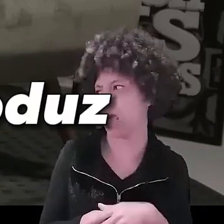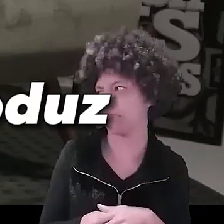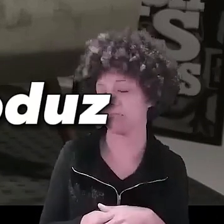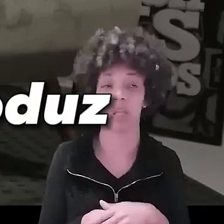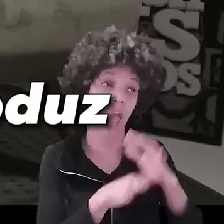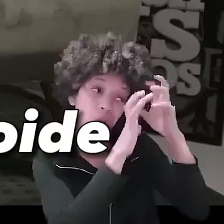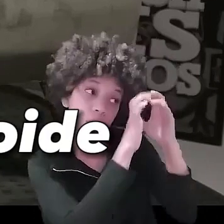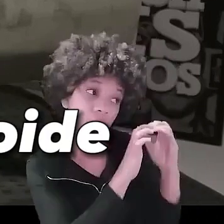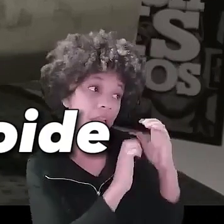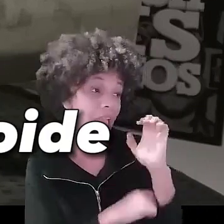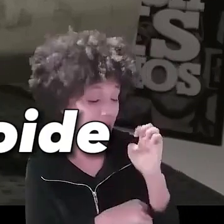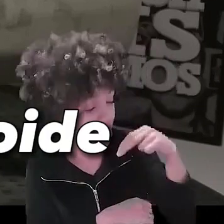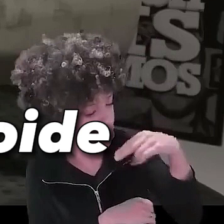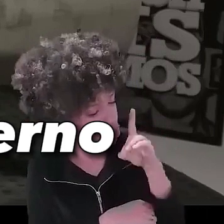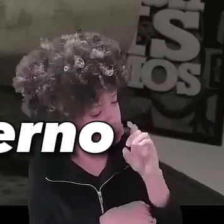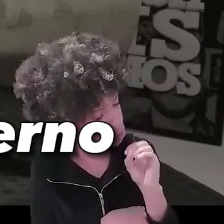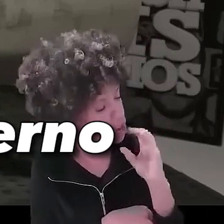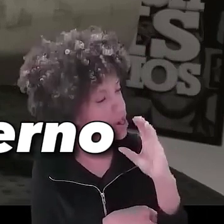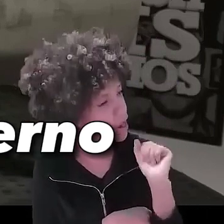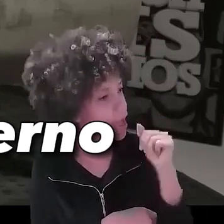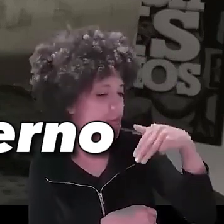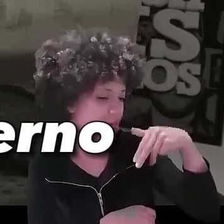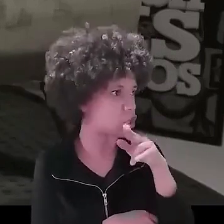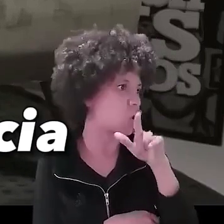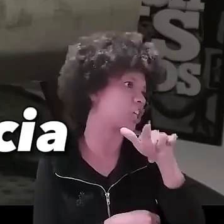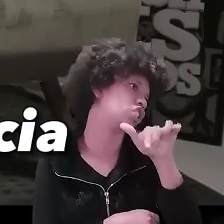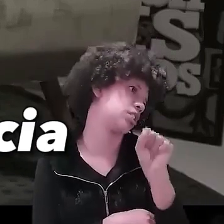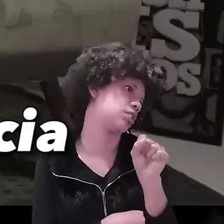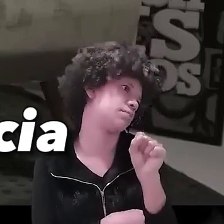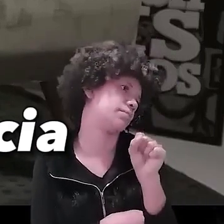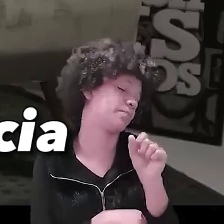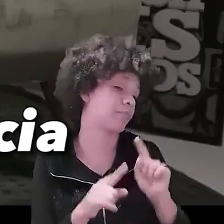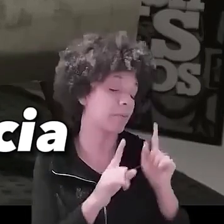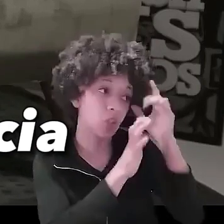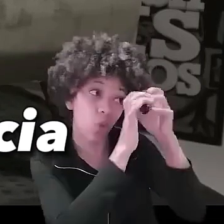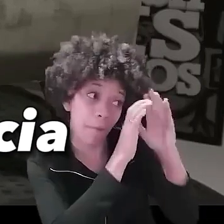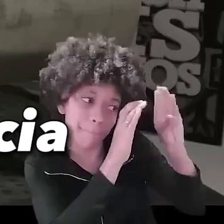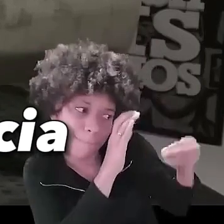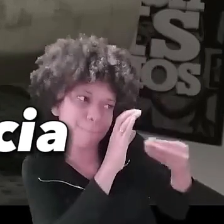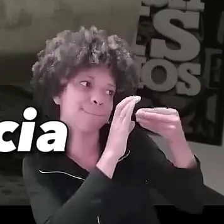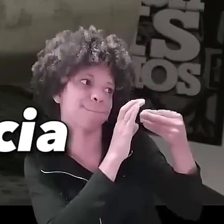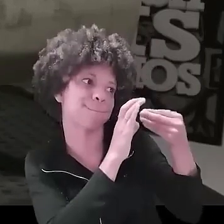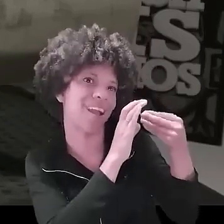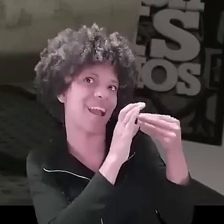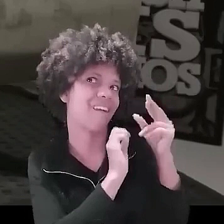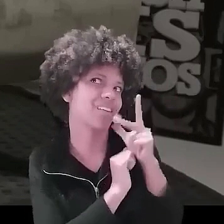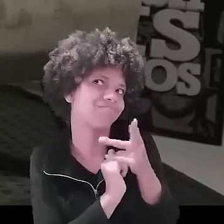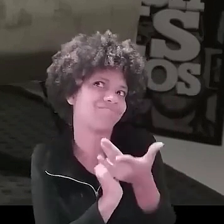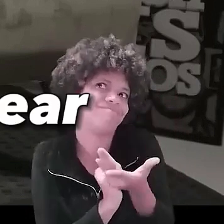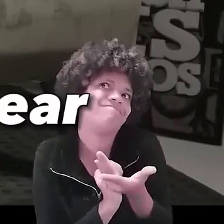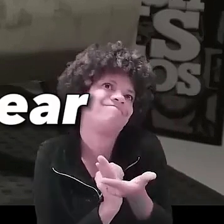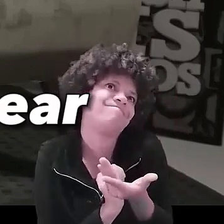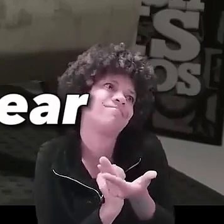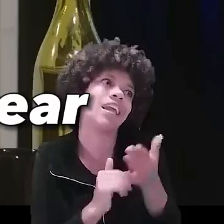meio que produz maconha, que é o sistema endocannabinoide, um sistema canabinoide interno. Só que você tá botando exogenamente uma substância ali... Desse tamanhinho. E,